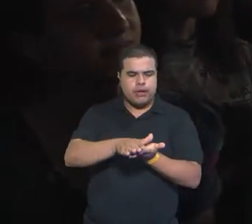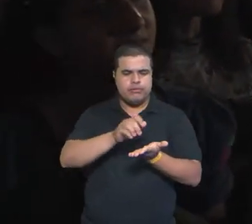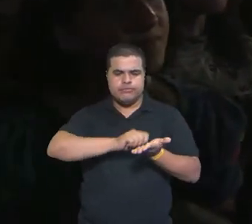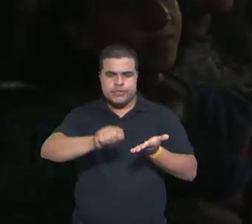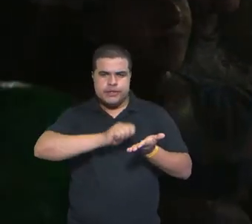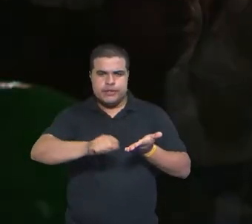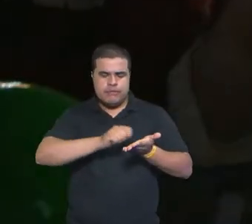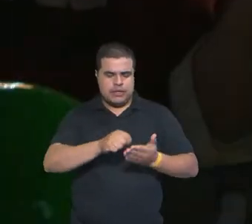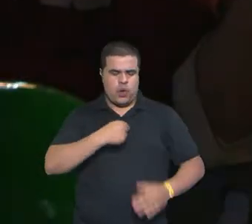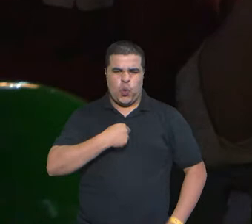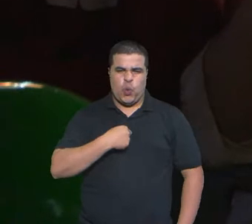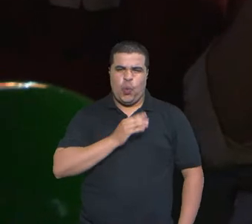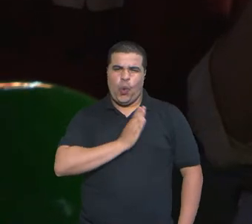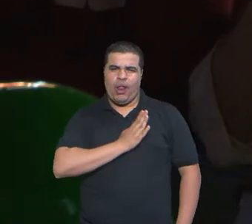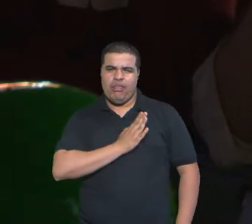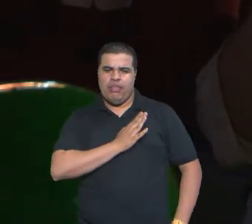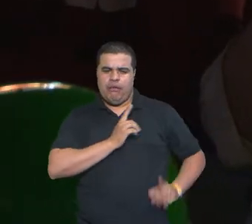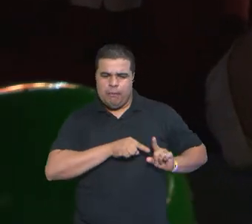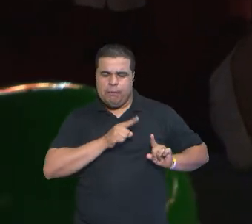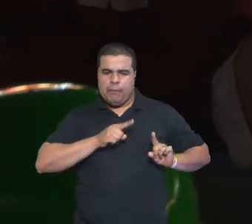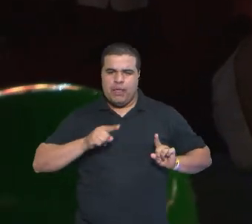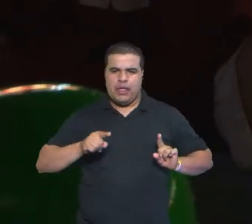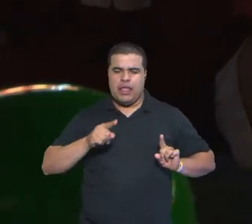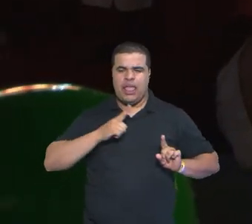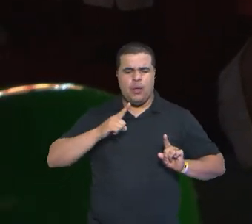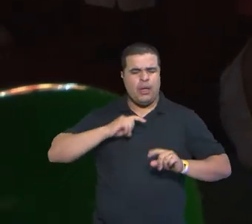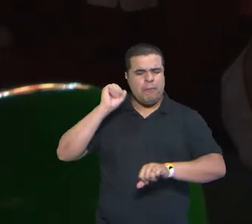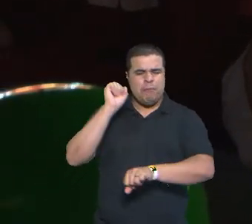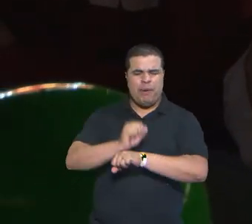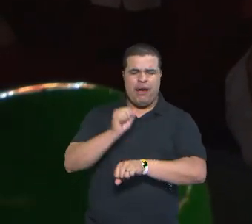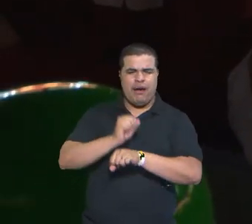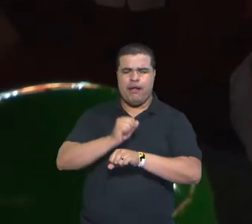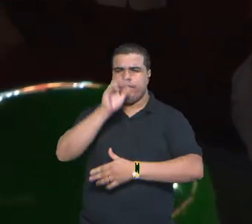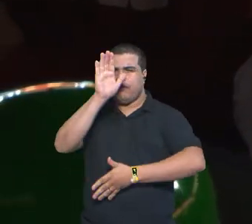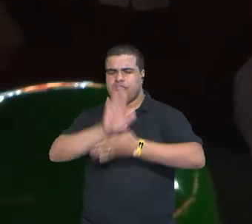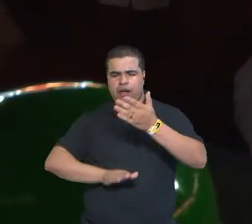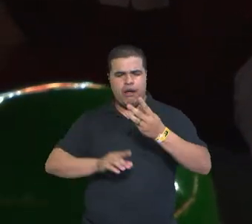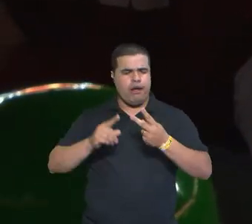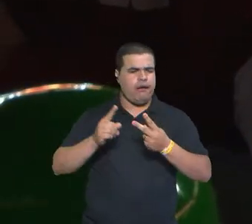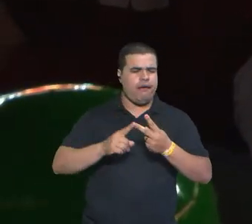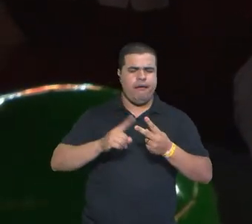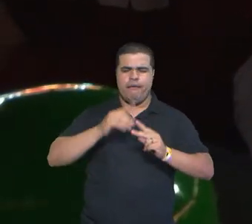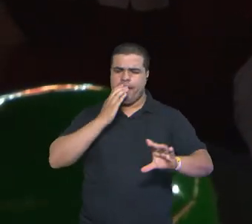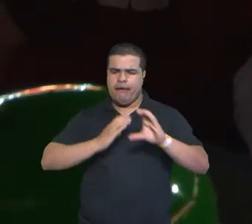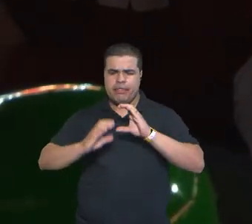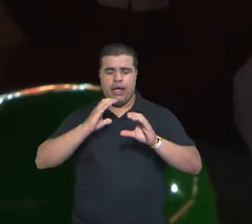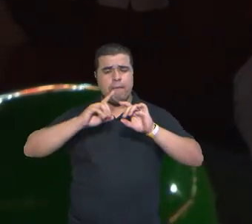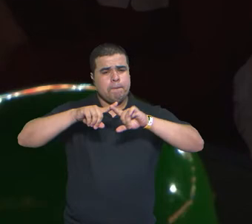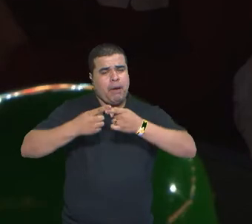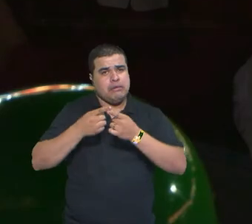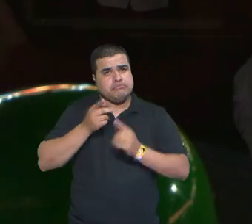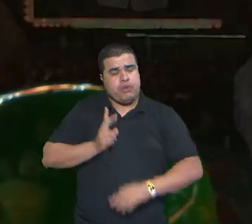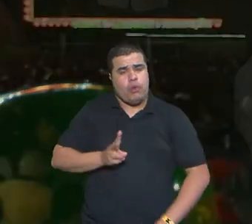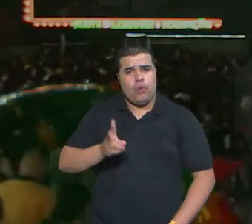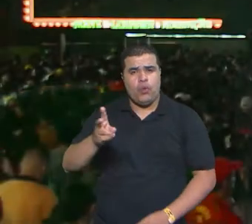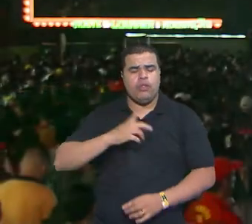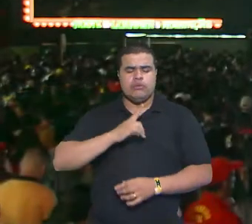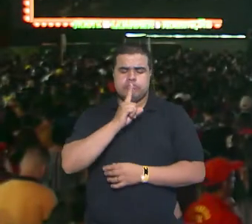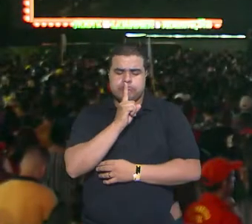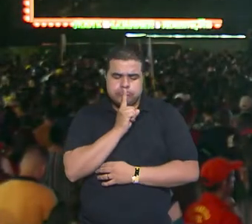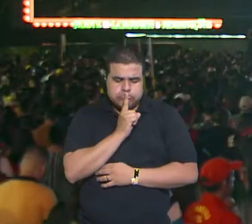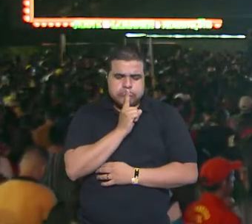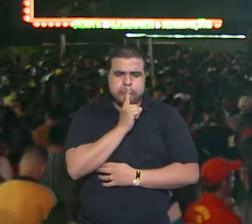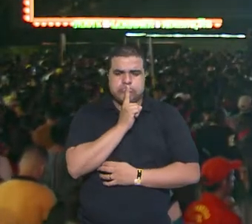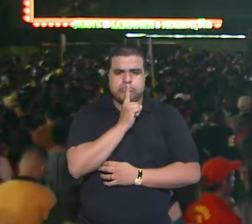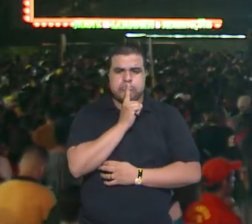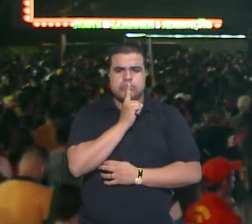eu ia parar de viajar ia parar de cantar por um tempo para agora de Deus mas eu ia continuar para glória de Deus em